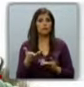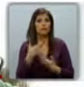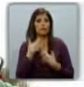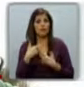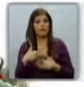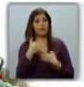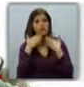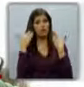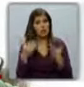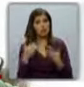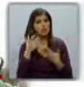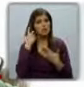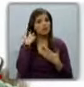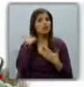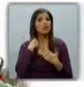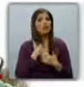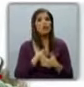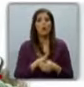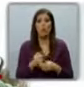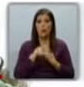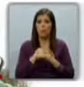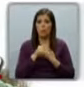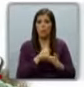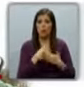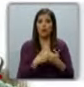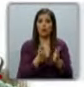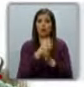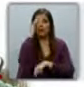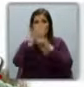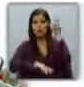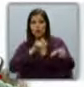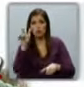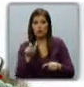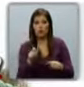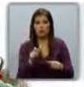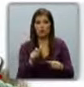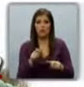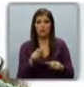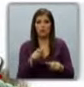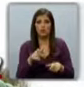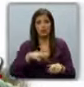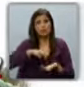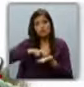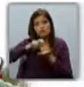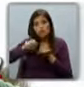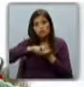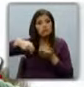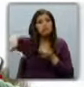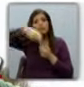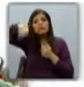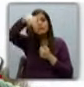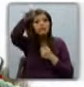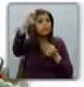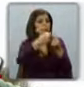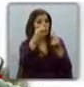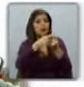agradeceremos o contributo que todos os nossos concidadãos que fazem uso desta zona ribeirinha nos possam